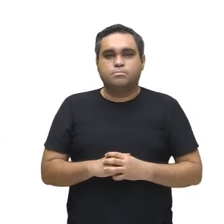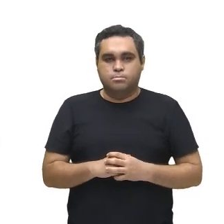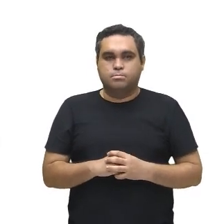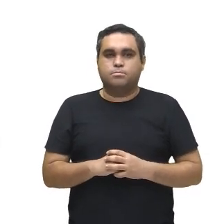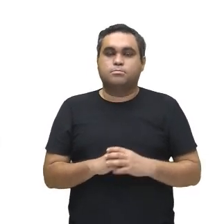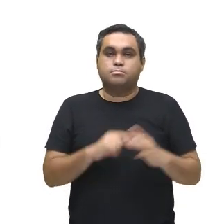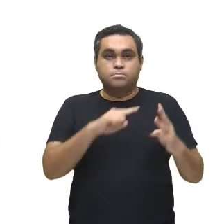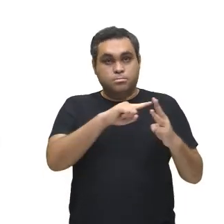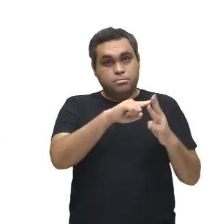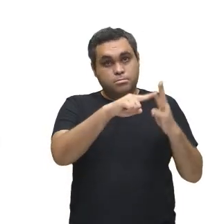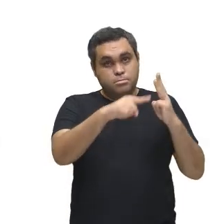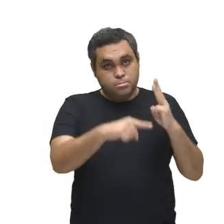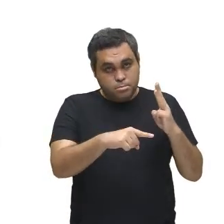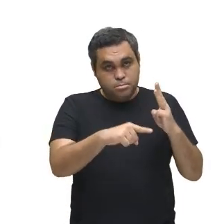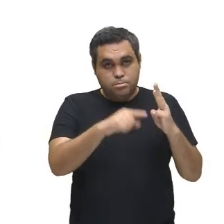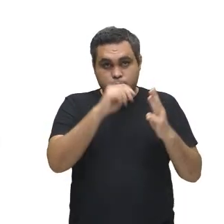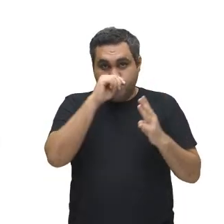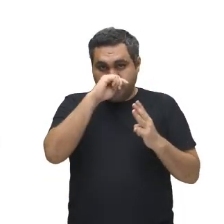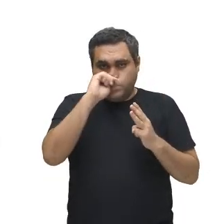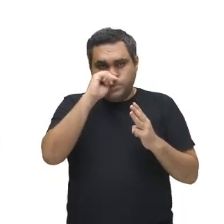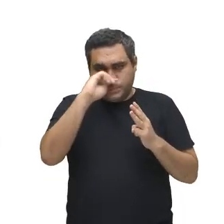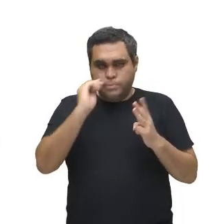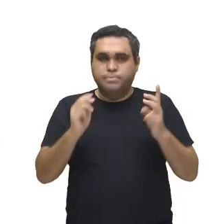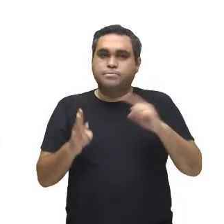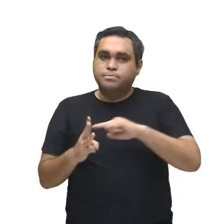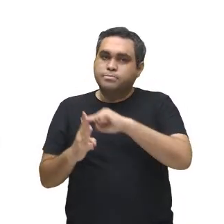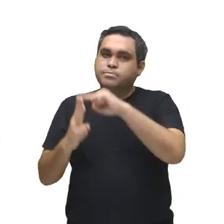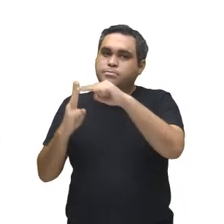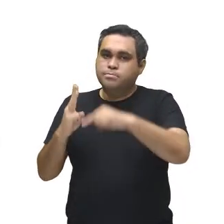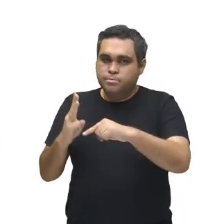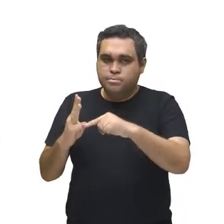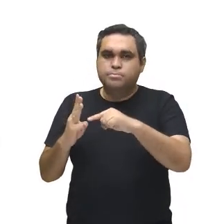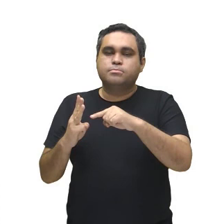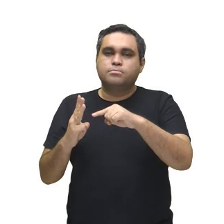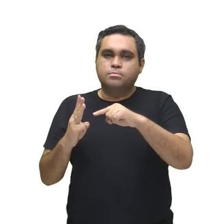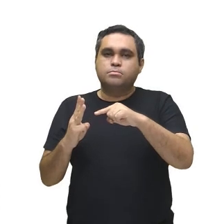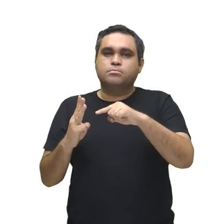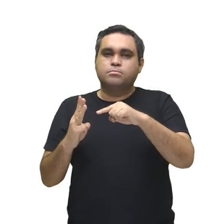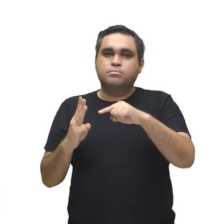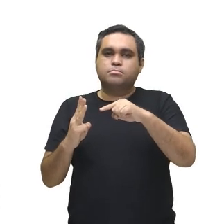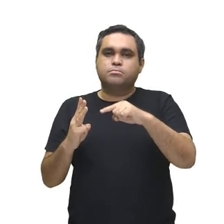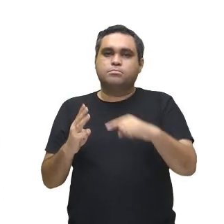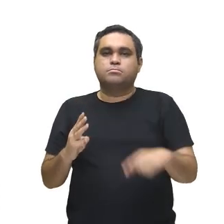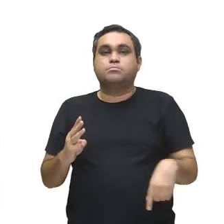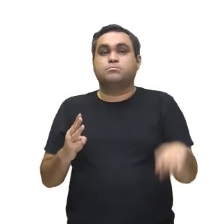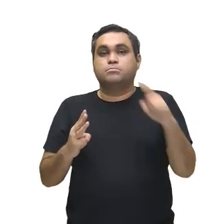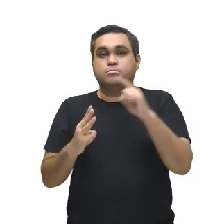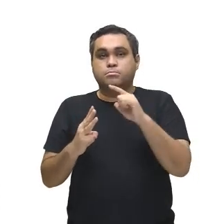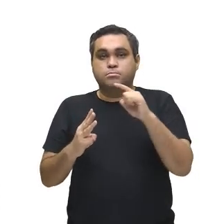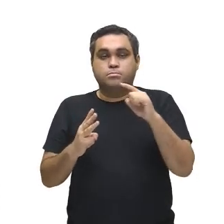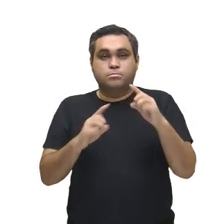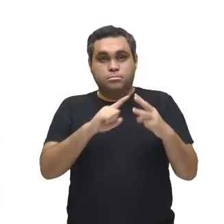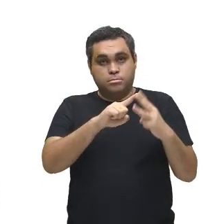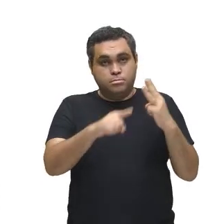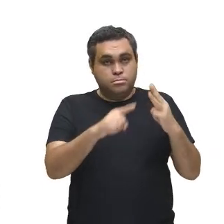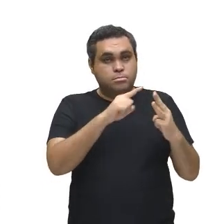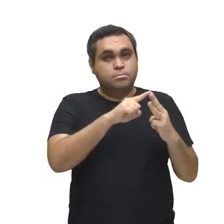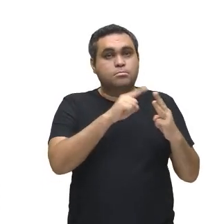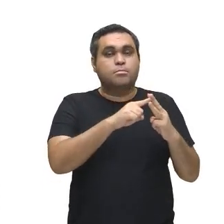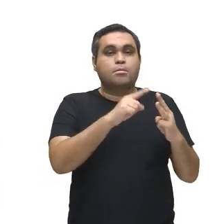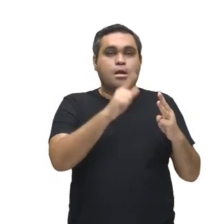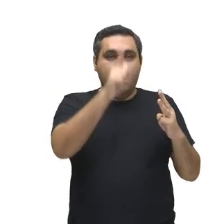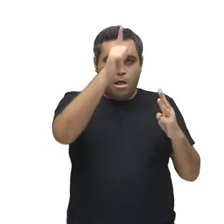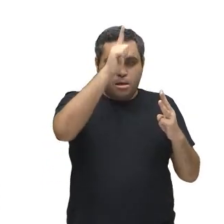para vocês, Tríplice vem de 3, formado a princípio por Alemanha, Império Austro-Húngaro